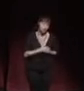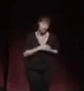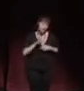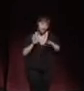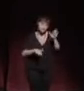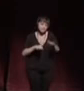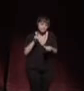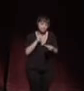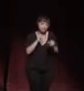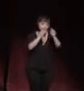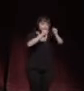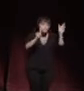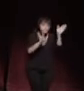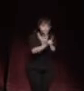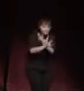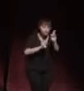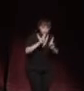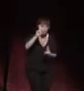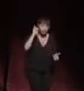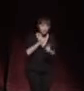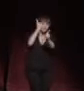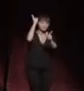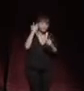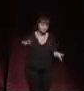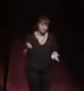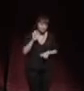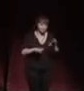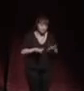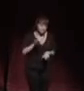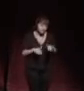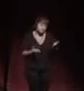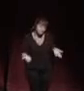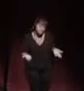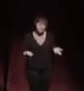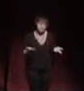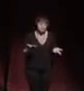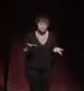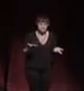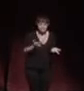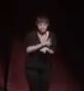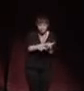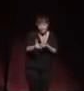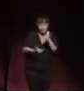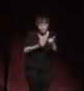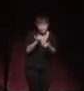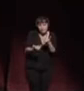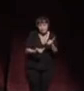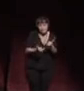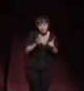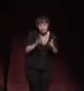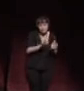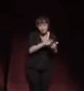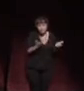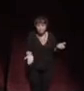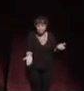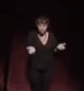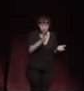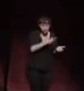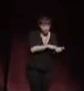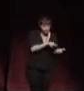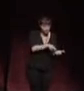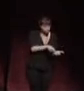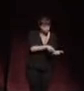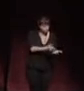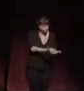jogos de adivinhanças, brincados de livros, e uma página que não te fale sobre a